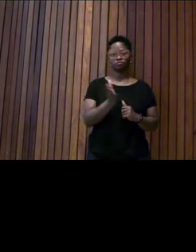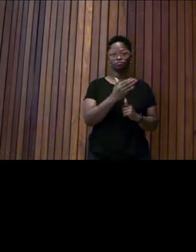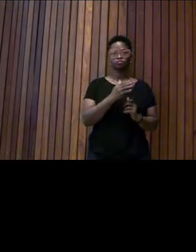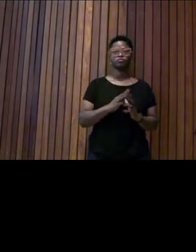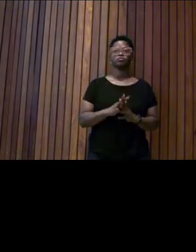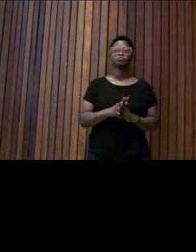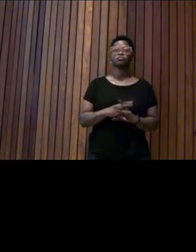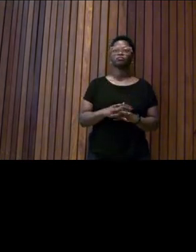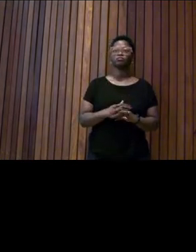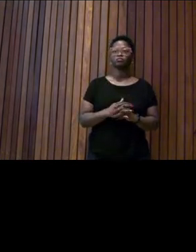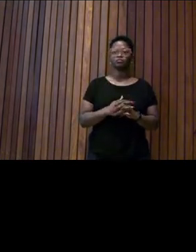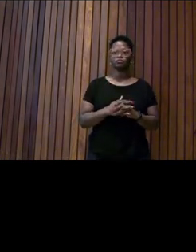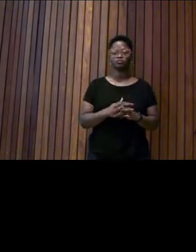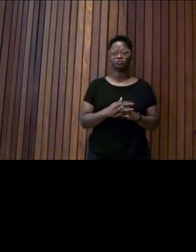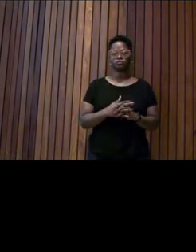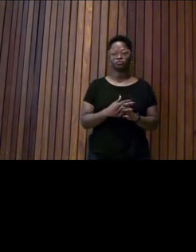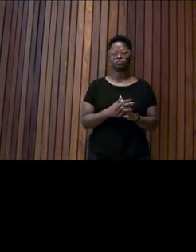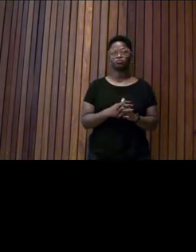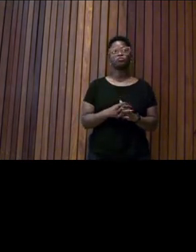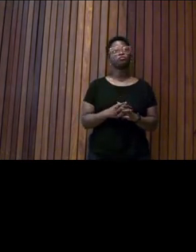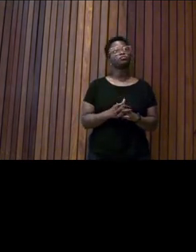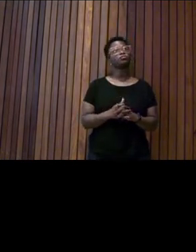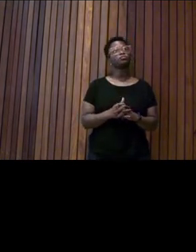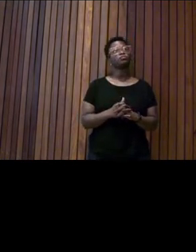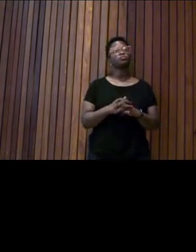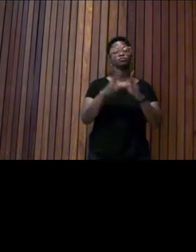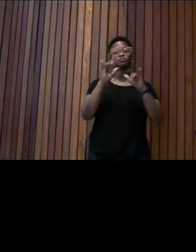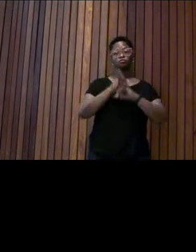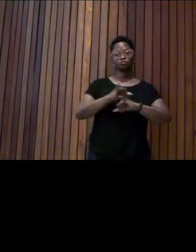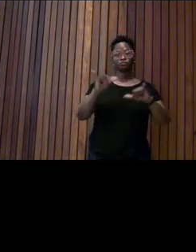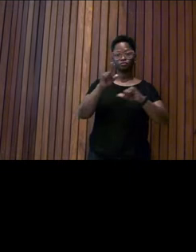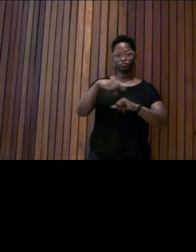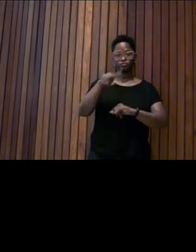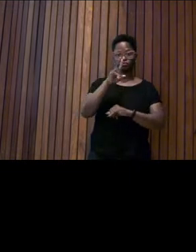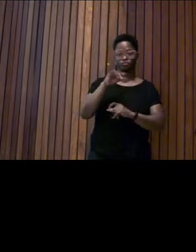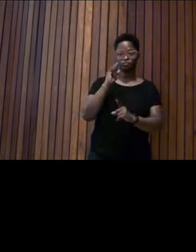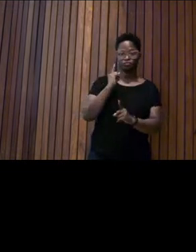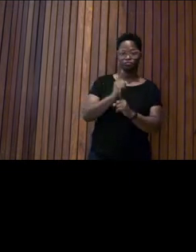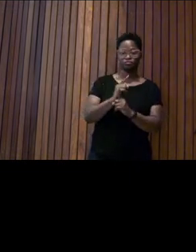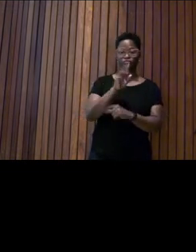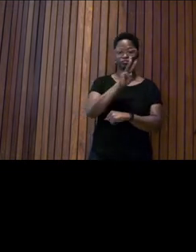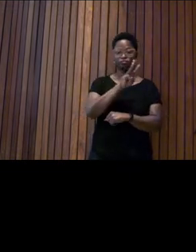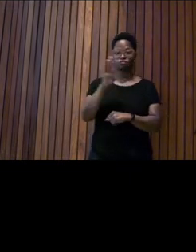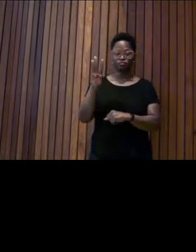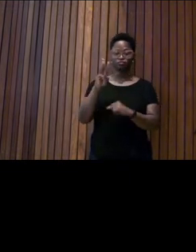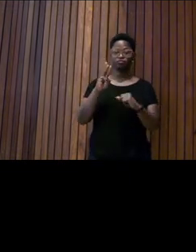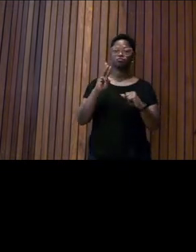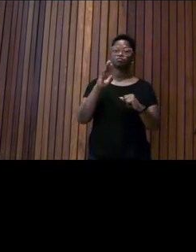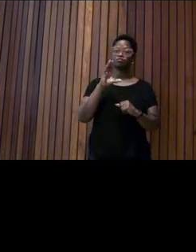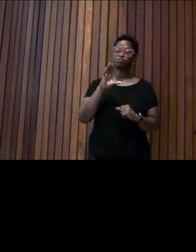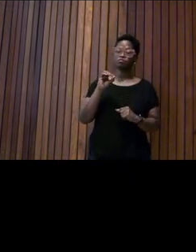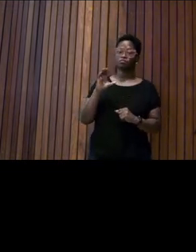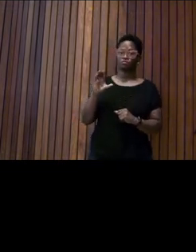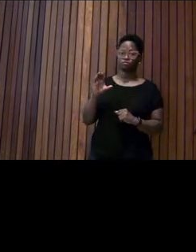Só para deixar aí a divulgação. Maiores informações vocês vão encontrar no site da Casa de Oswaldo